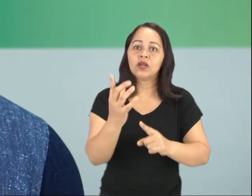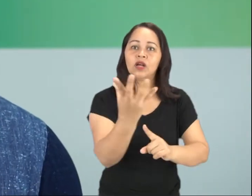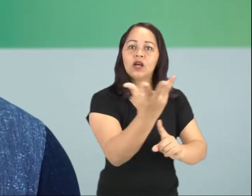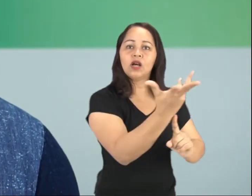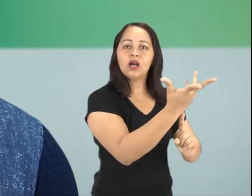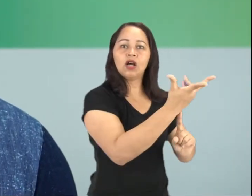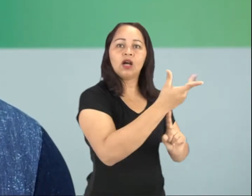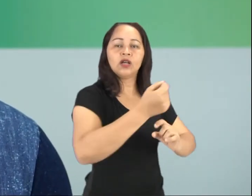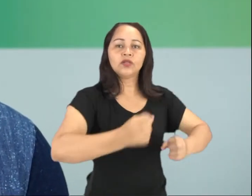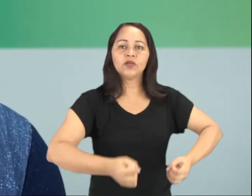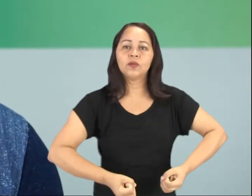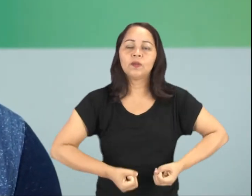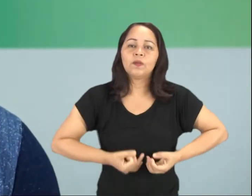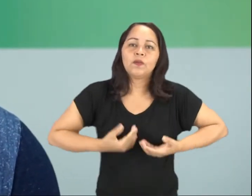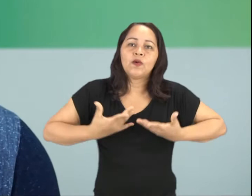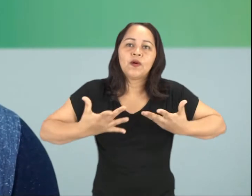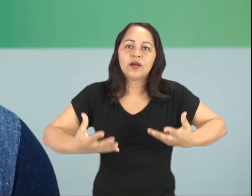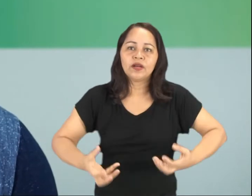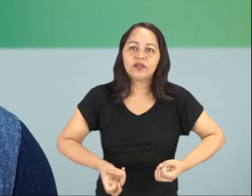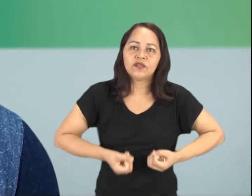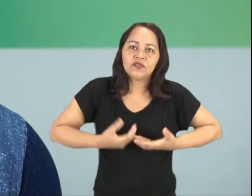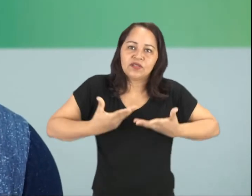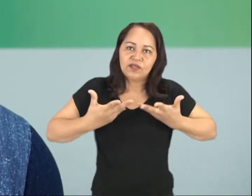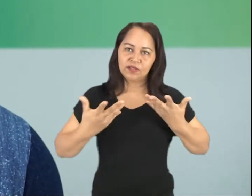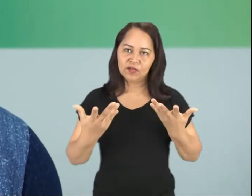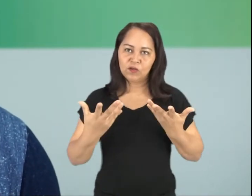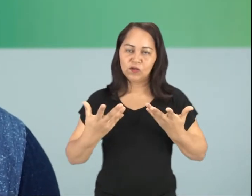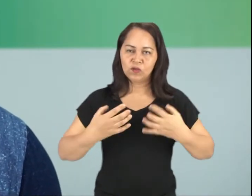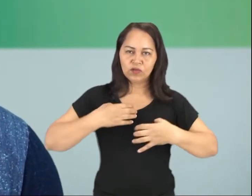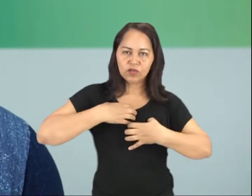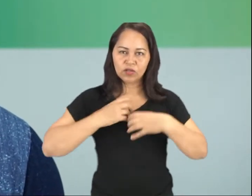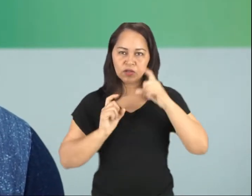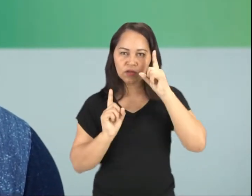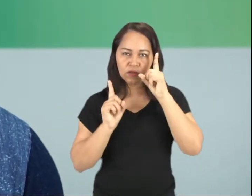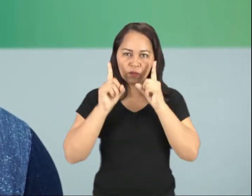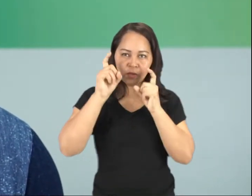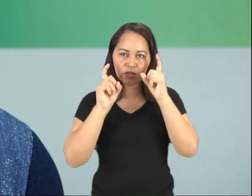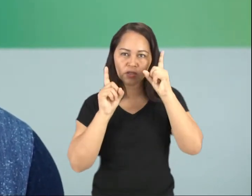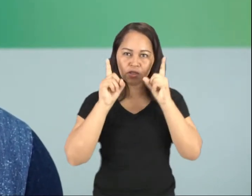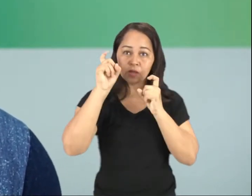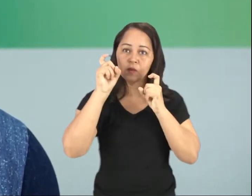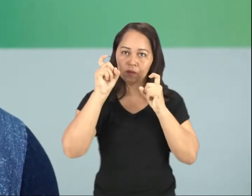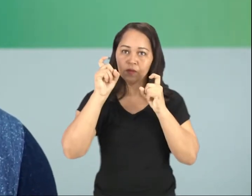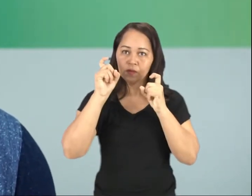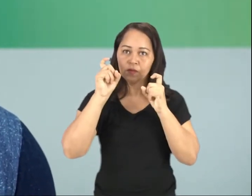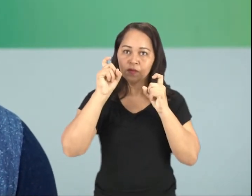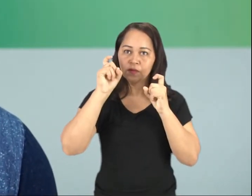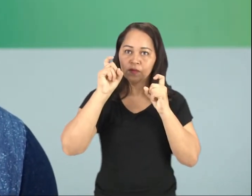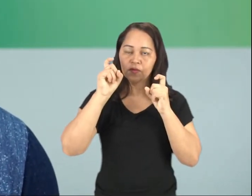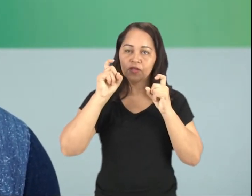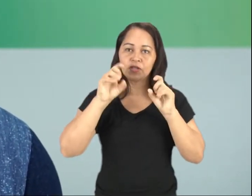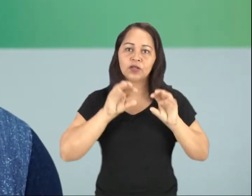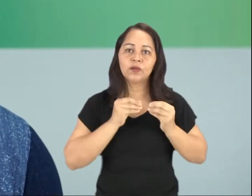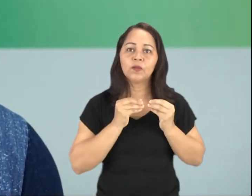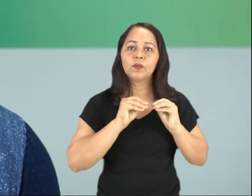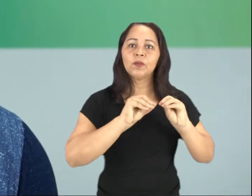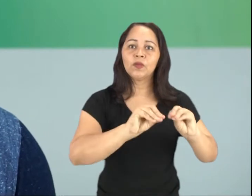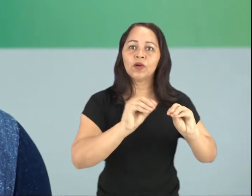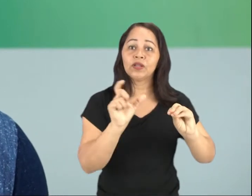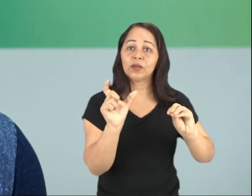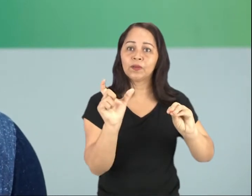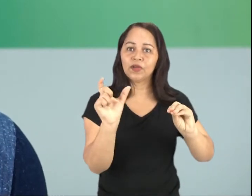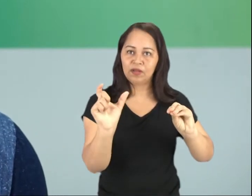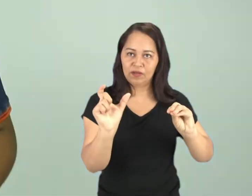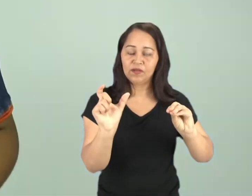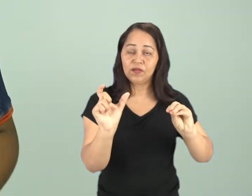vai modelar, por meio da linguagem, essas experiências e impressões causadas no autor. Tá? E é por meio da voz